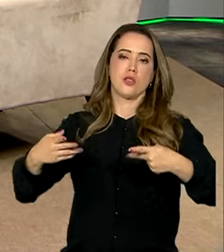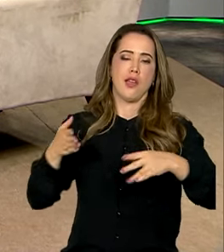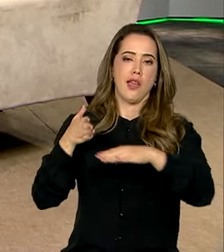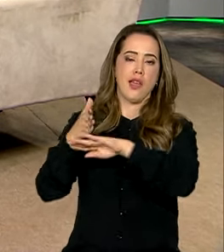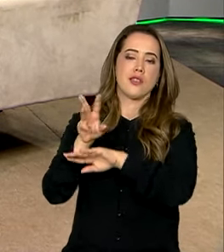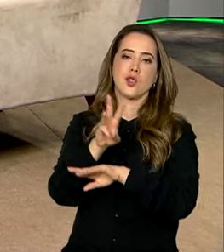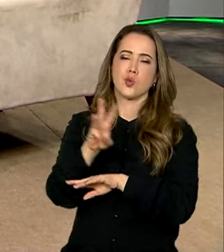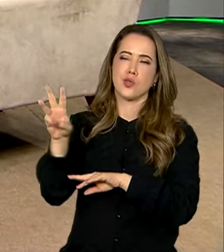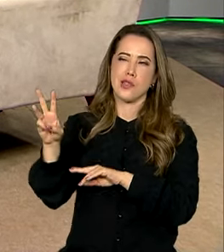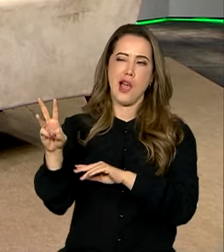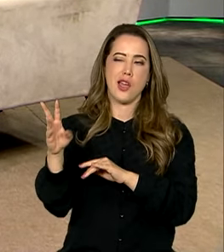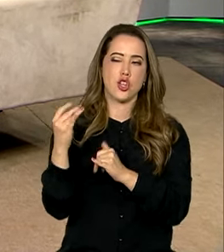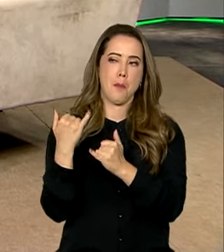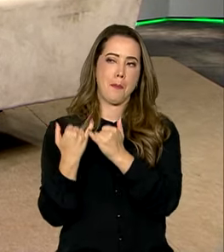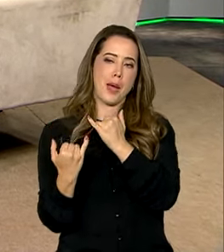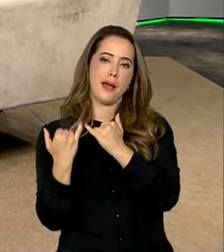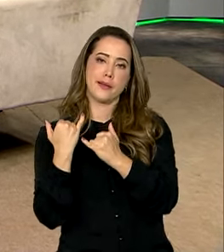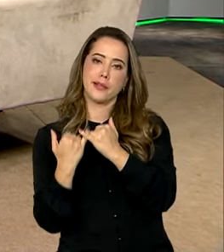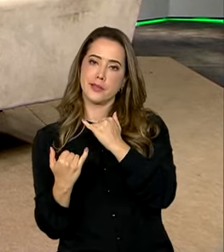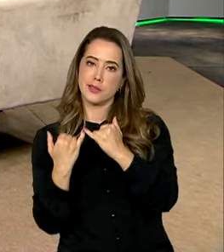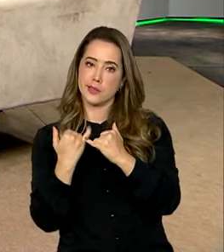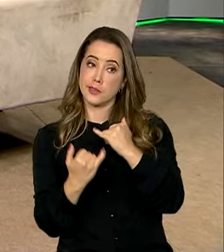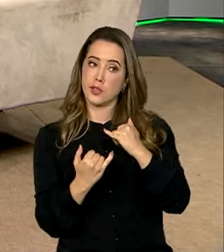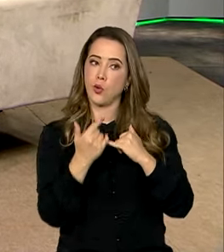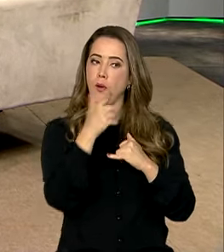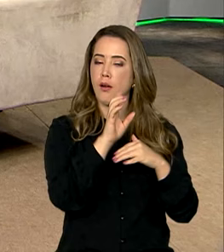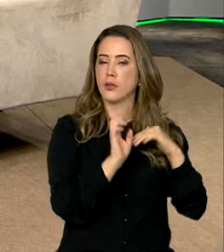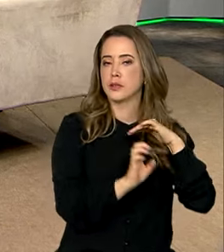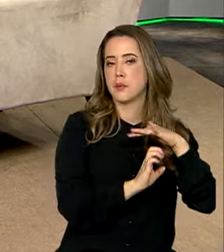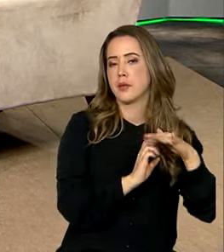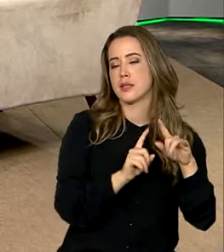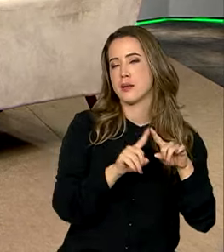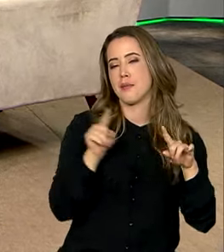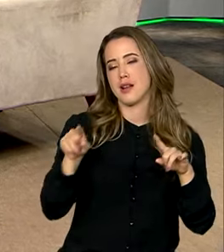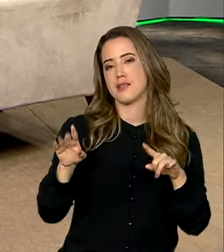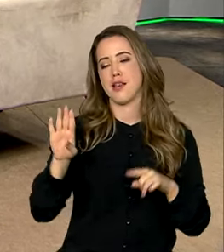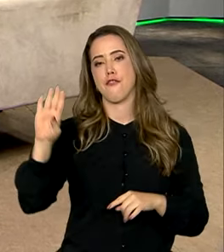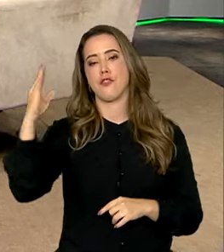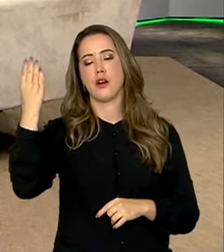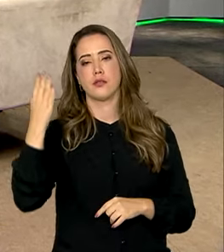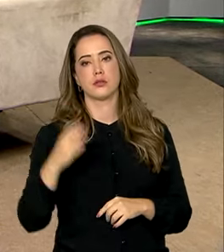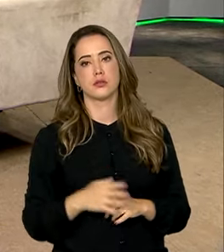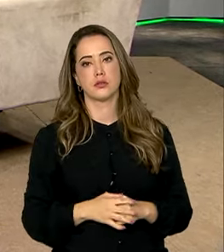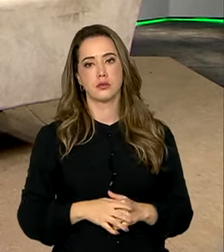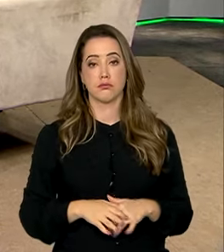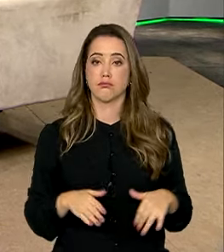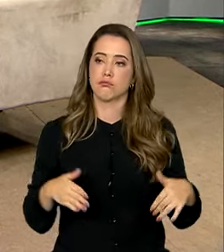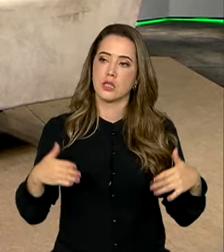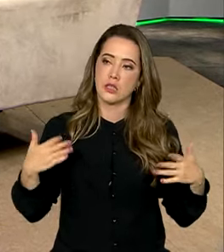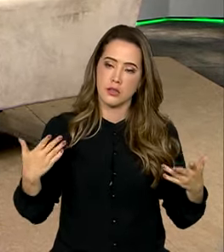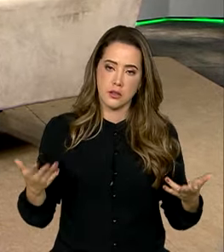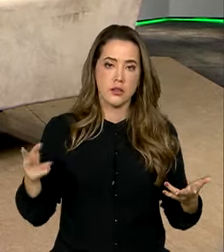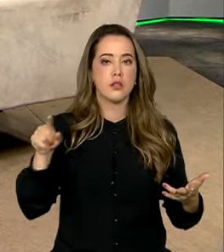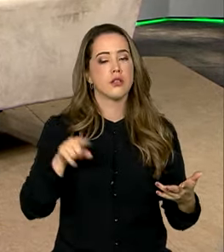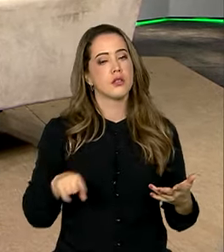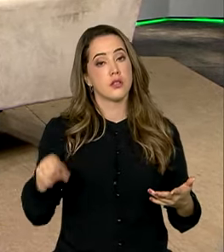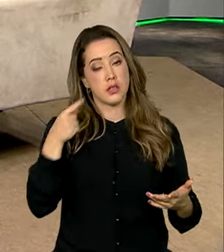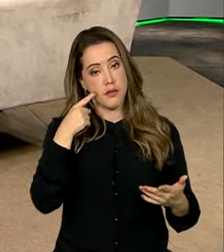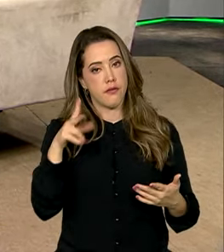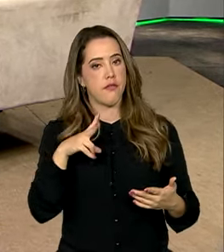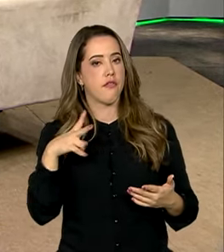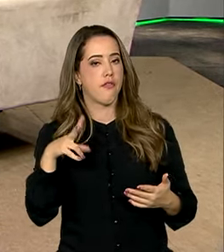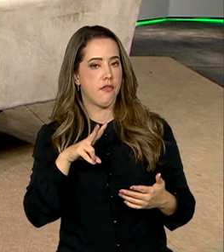site que é igualzinho ao da empresa e, na verdade, é um site falso. Olha só! Que vai capturar seus dados,